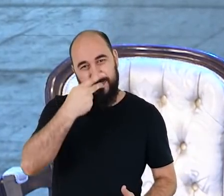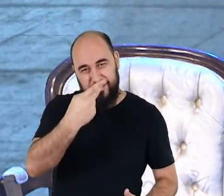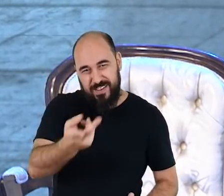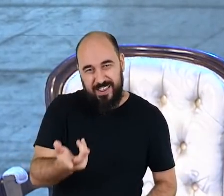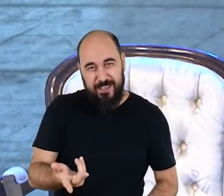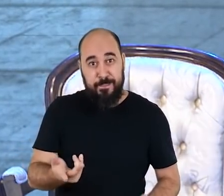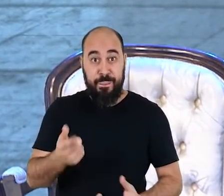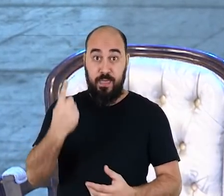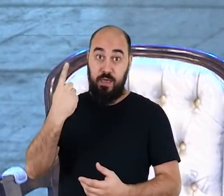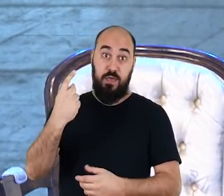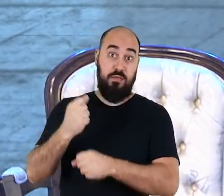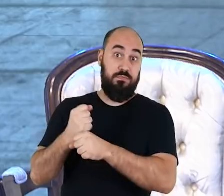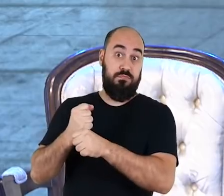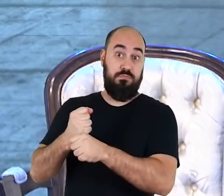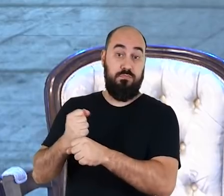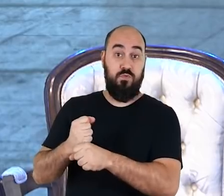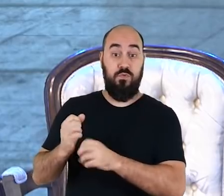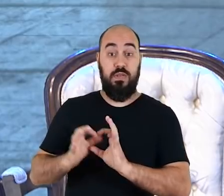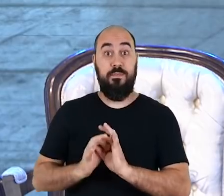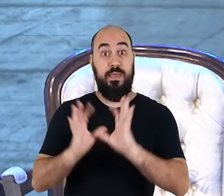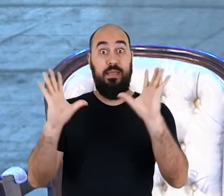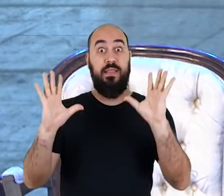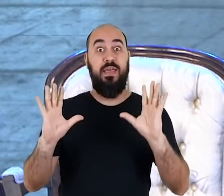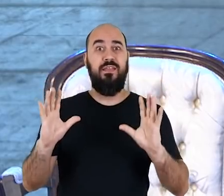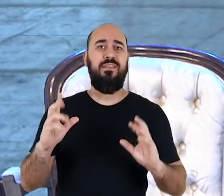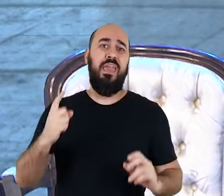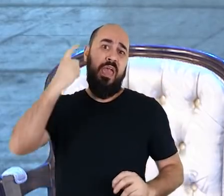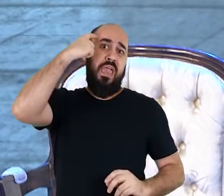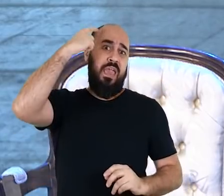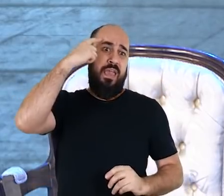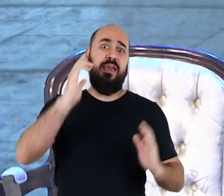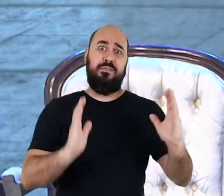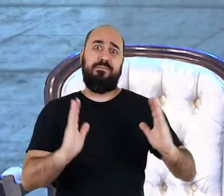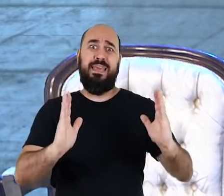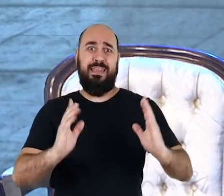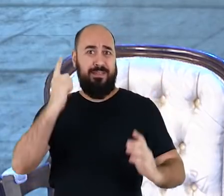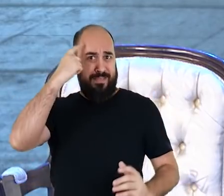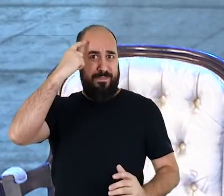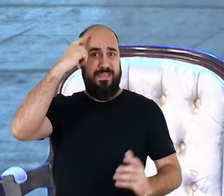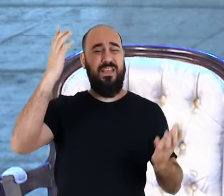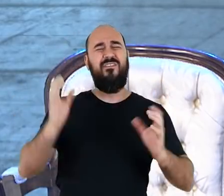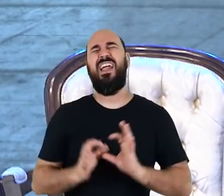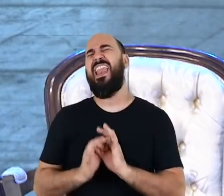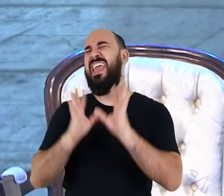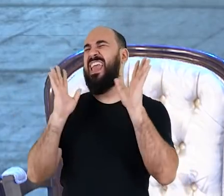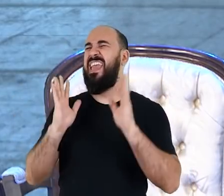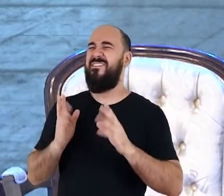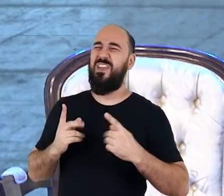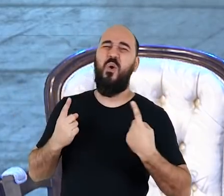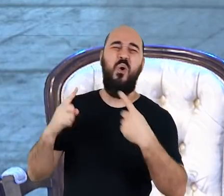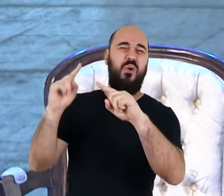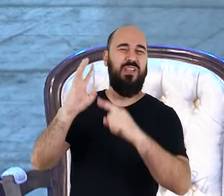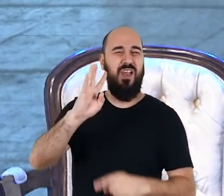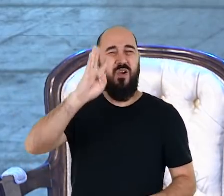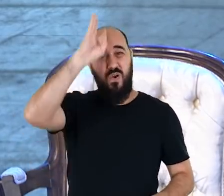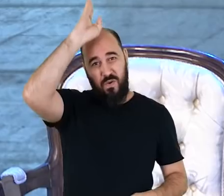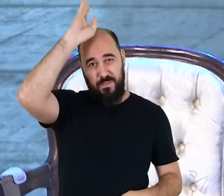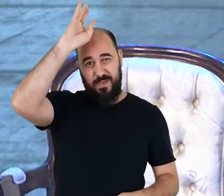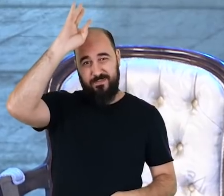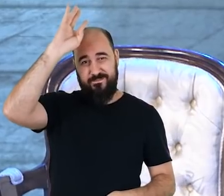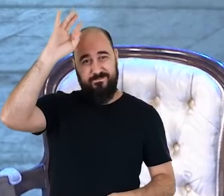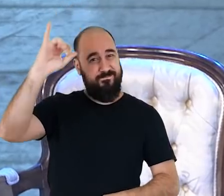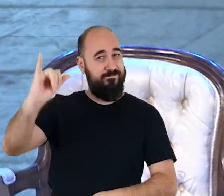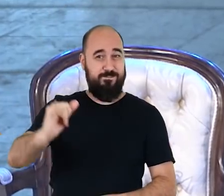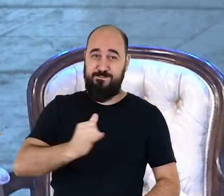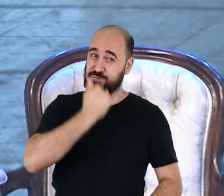de Sião? Eles achavam realmente que estariam sendo libertados dos romanos, o que não é verdade. A ânfora